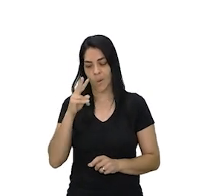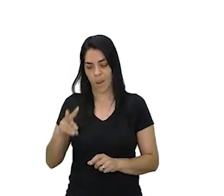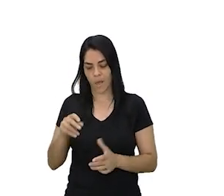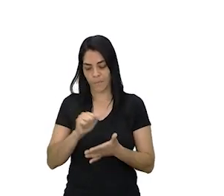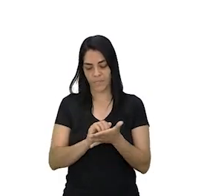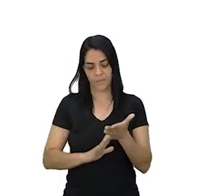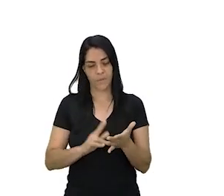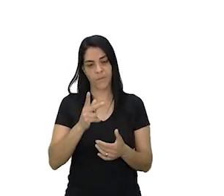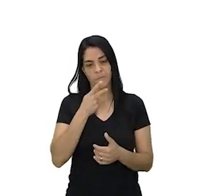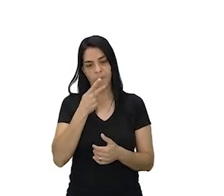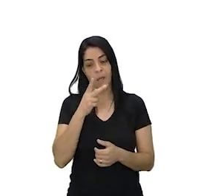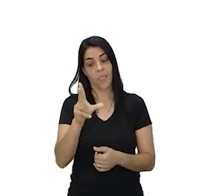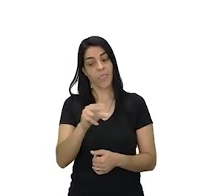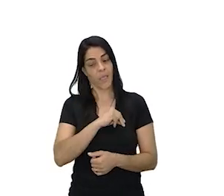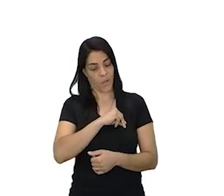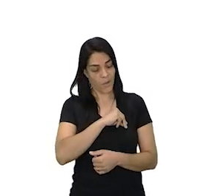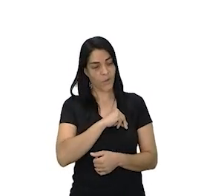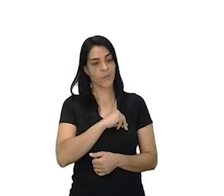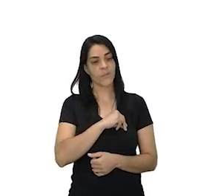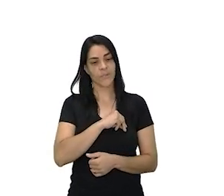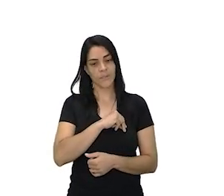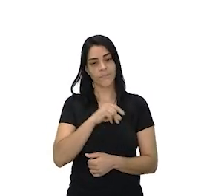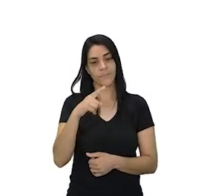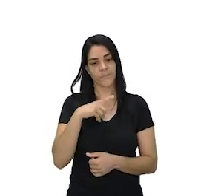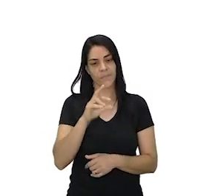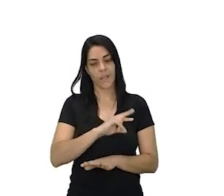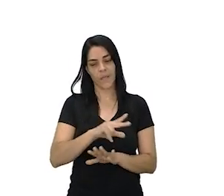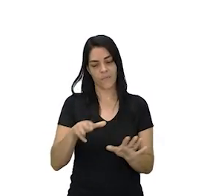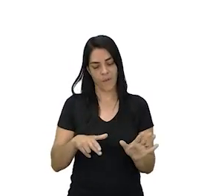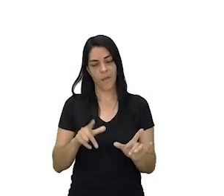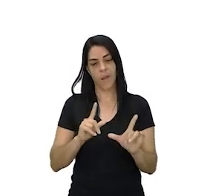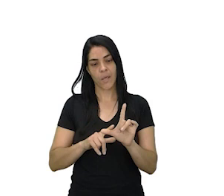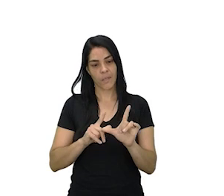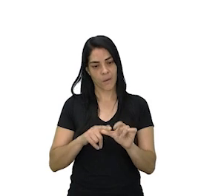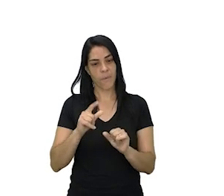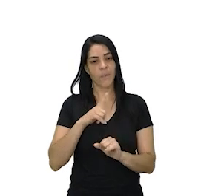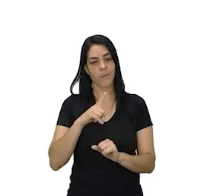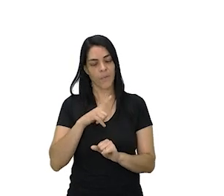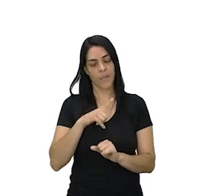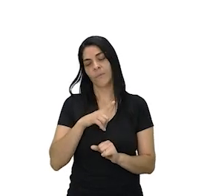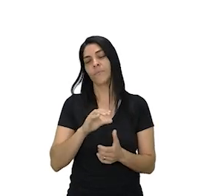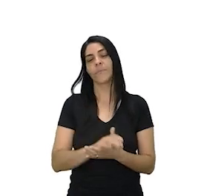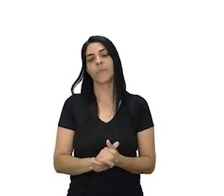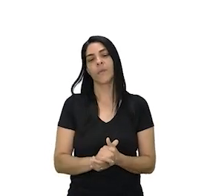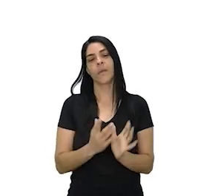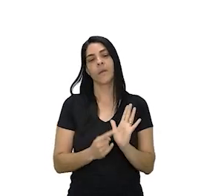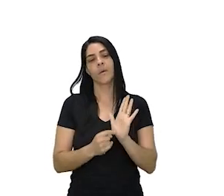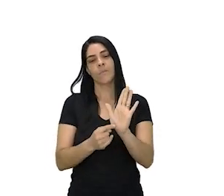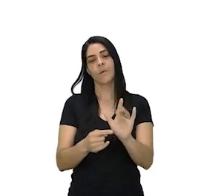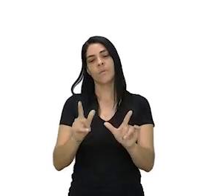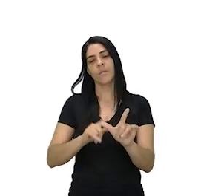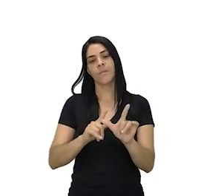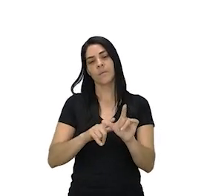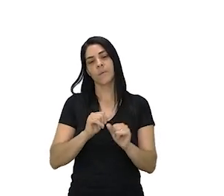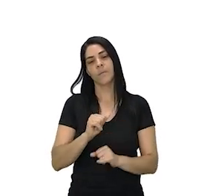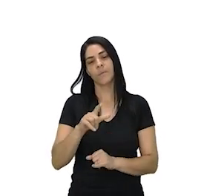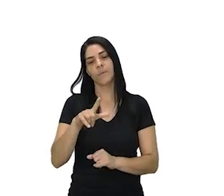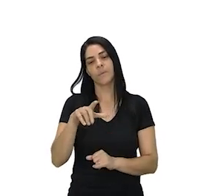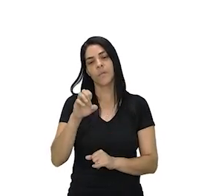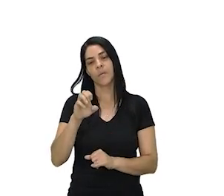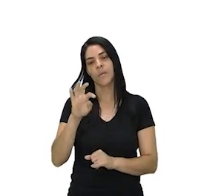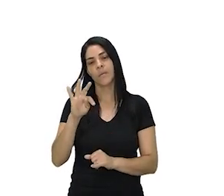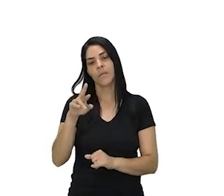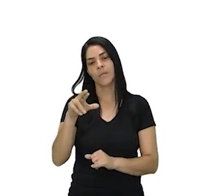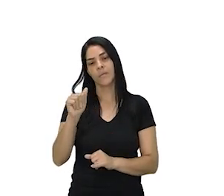olha, puxa, aqui a gente tem um multiletramento, olha, aqui também aparece o letramento matemático.